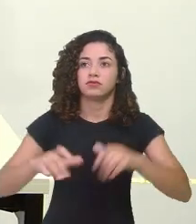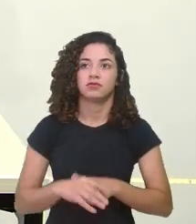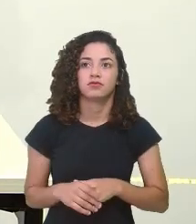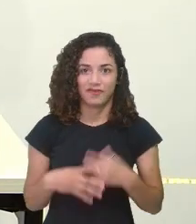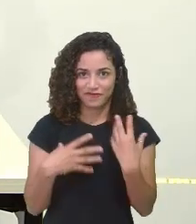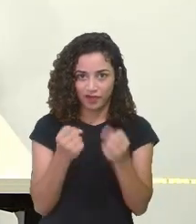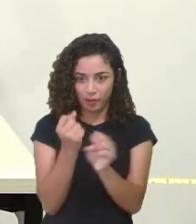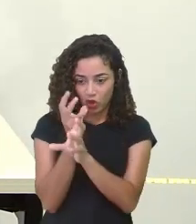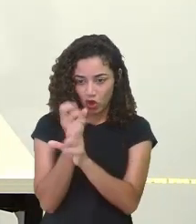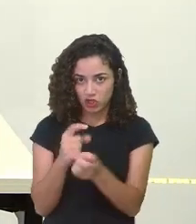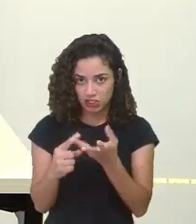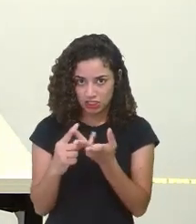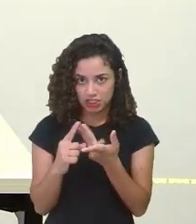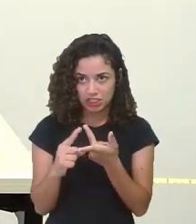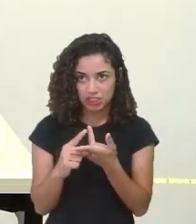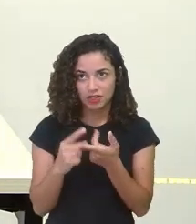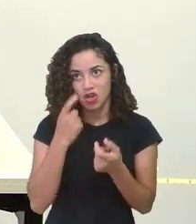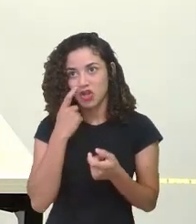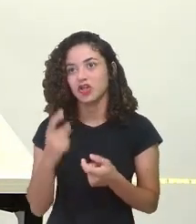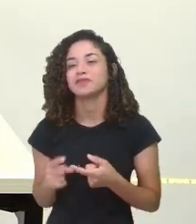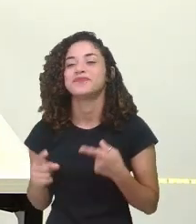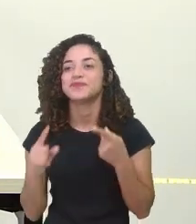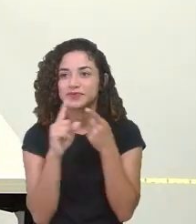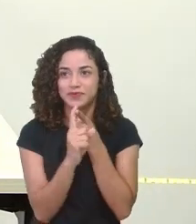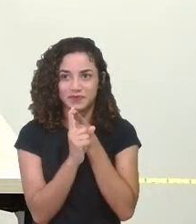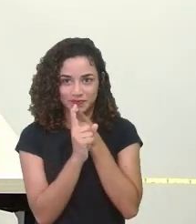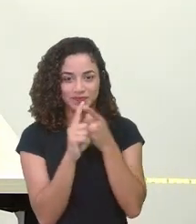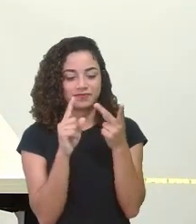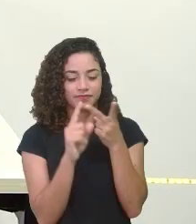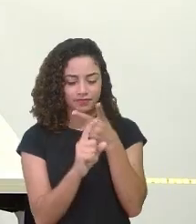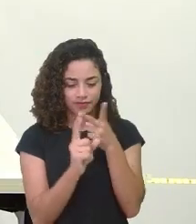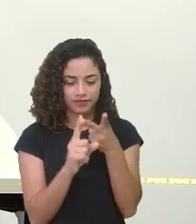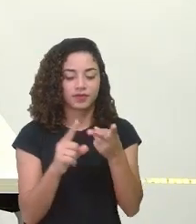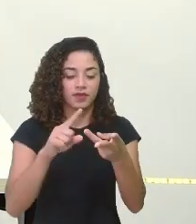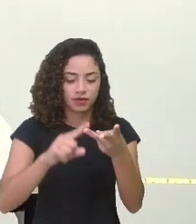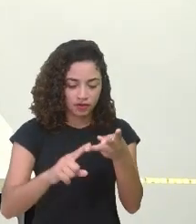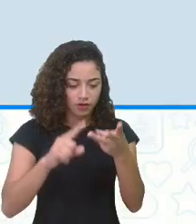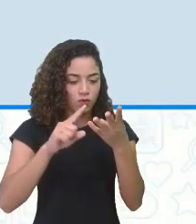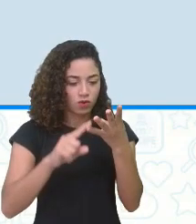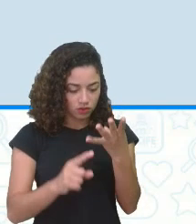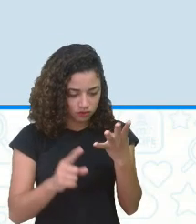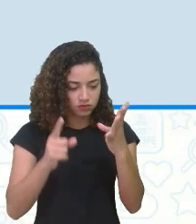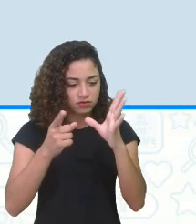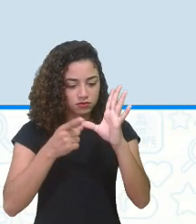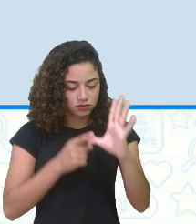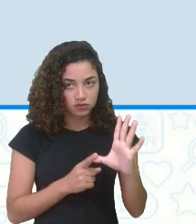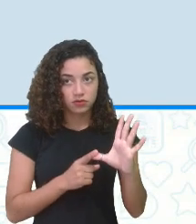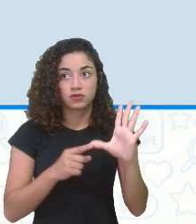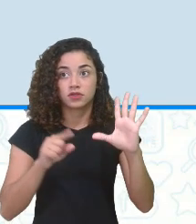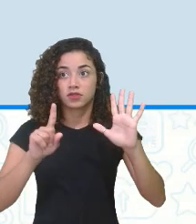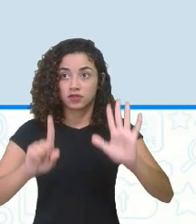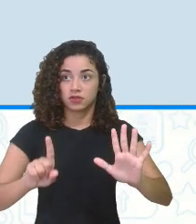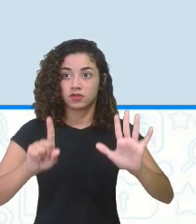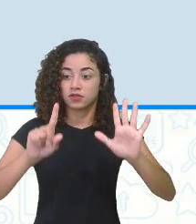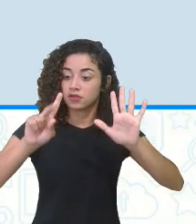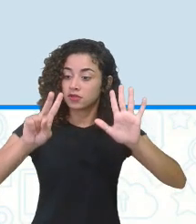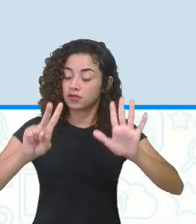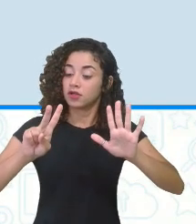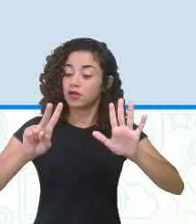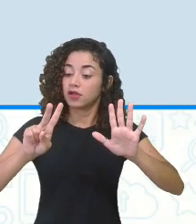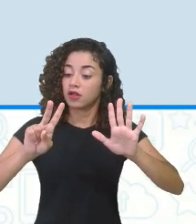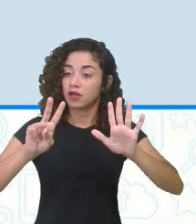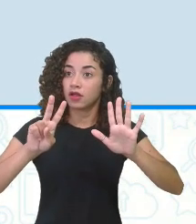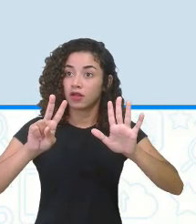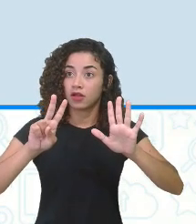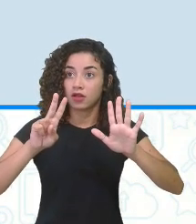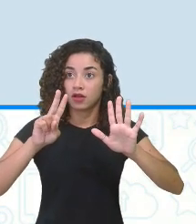as crianças que aparecem. Olha aqui, ó. 1, 2, 3, 4, 5, 6,